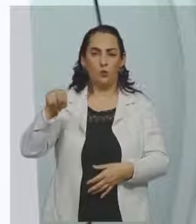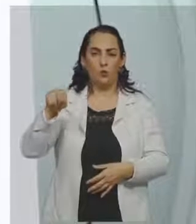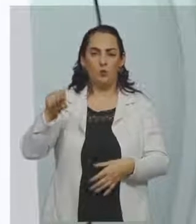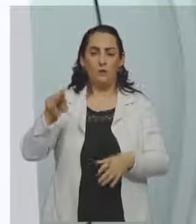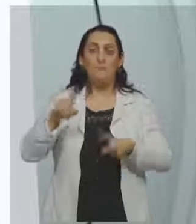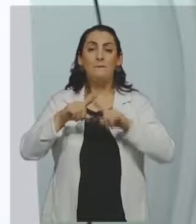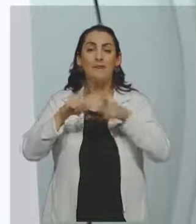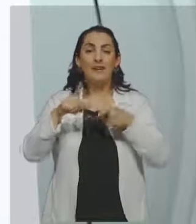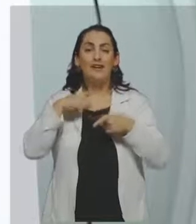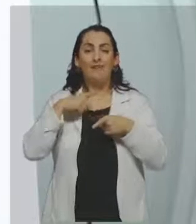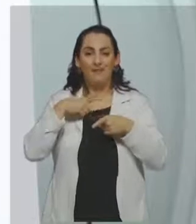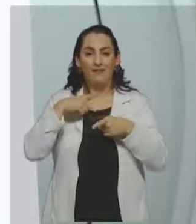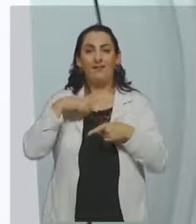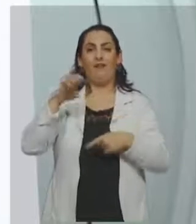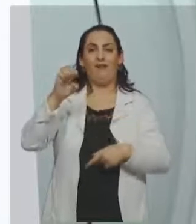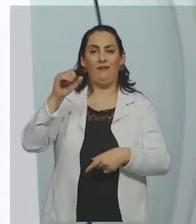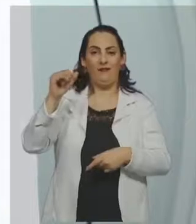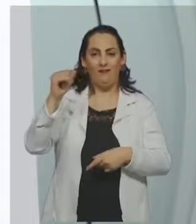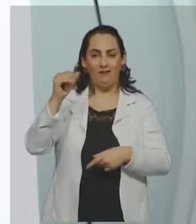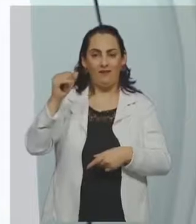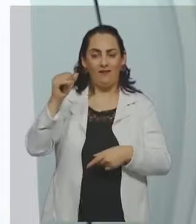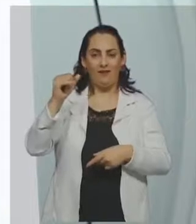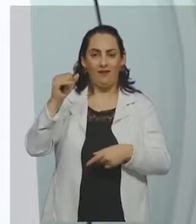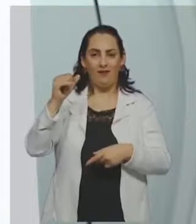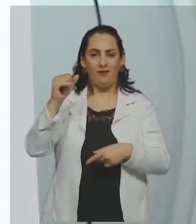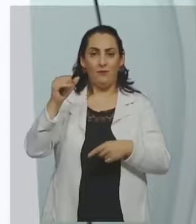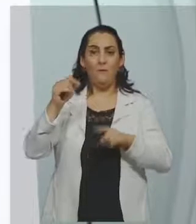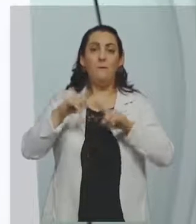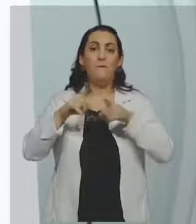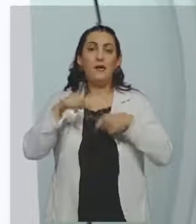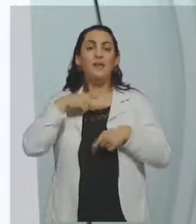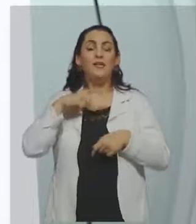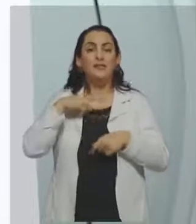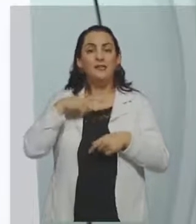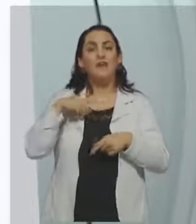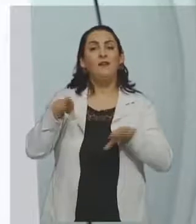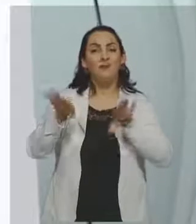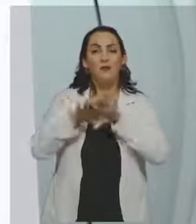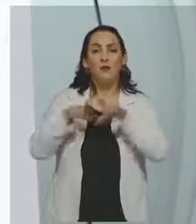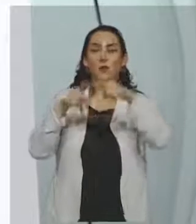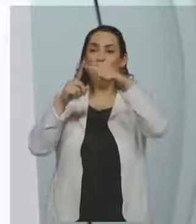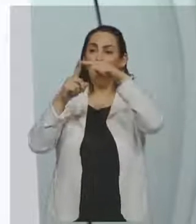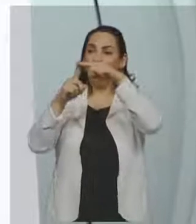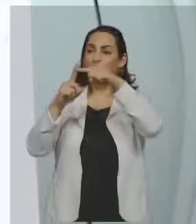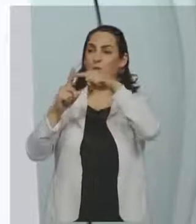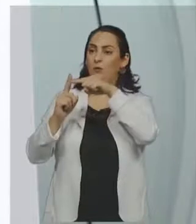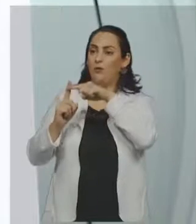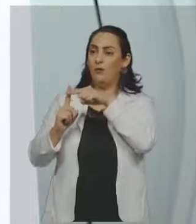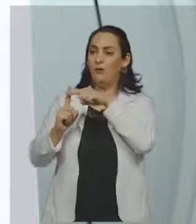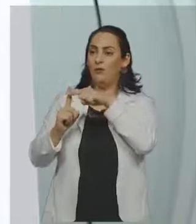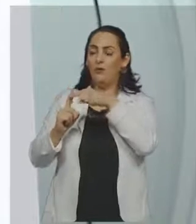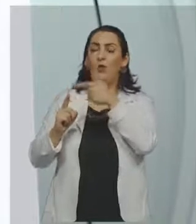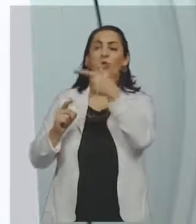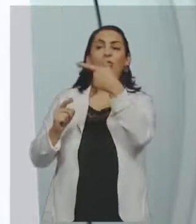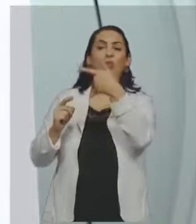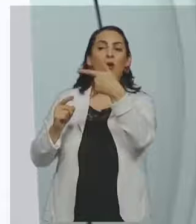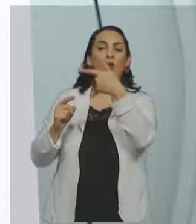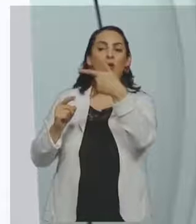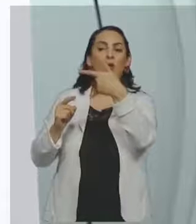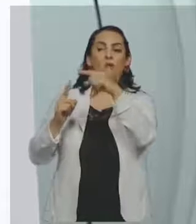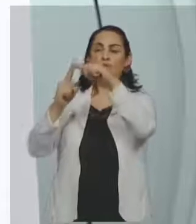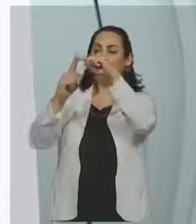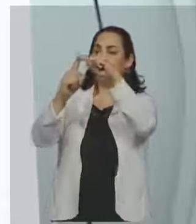carga positiva, ou seja, ele tem duas cargas positivas sobrando, o que aconteceu? Ele perdeu 2 elétrons,